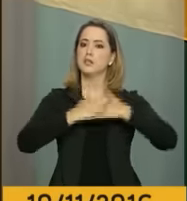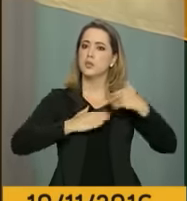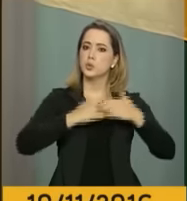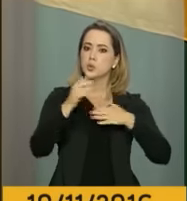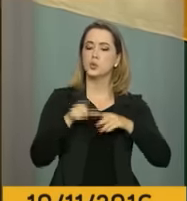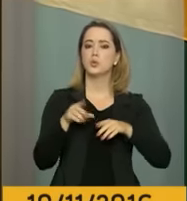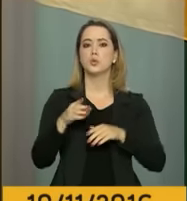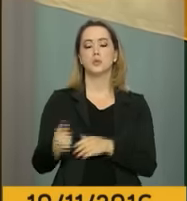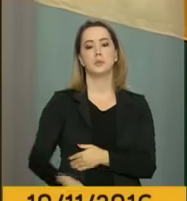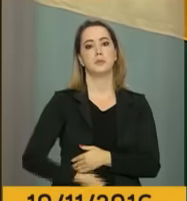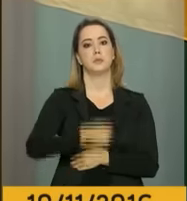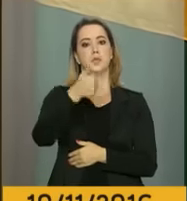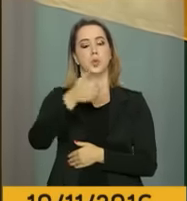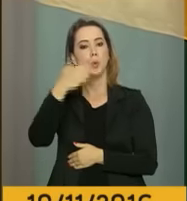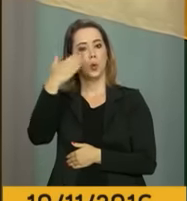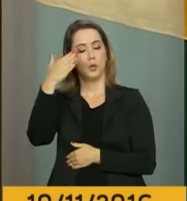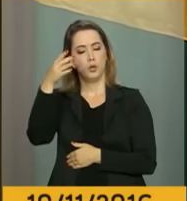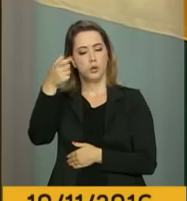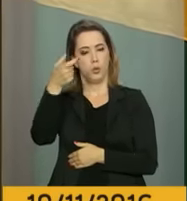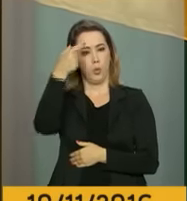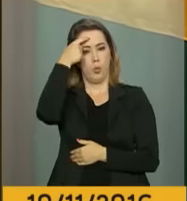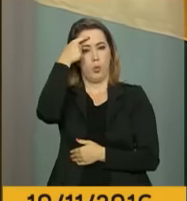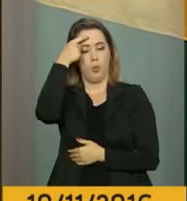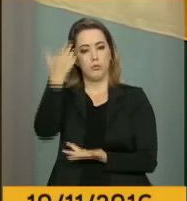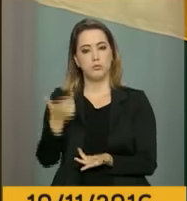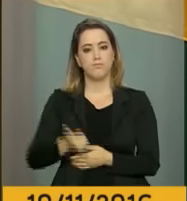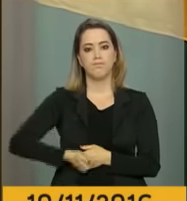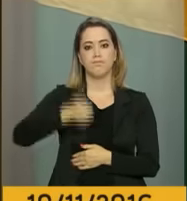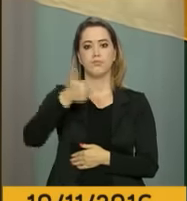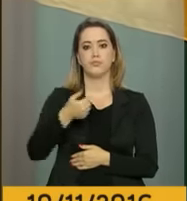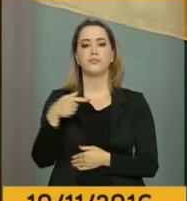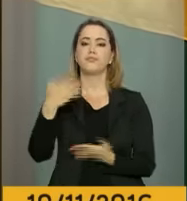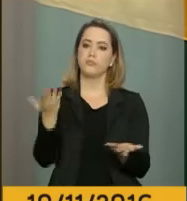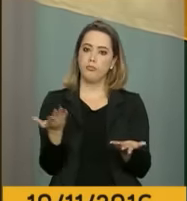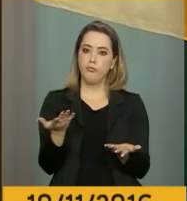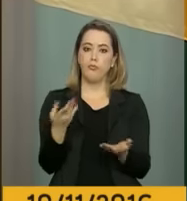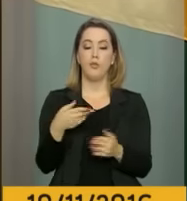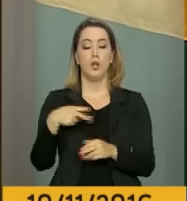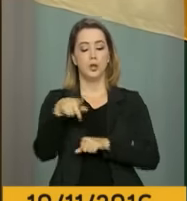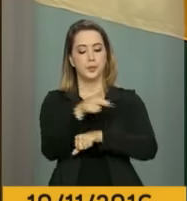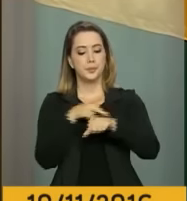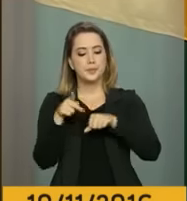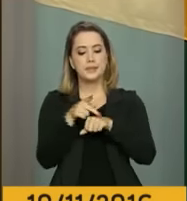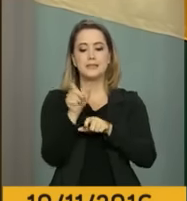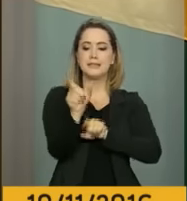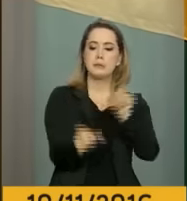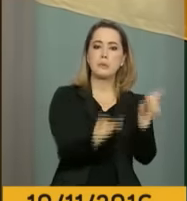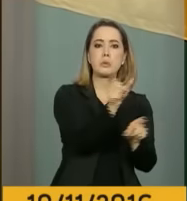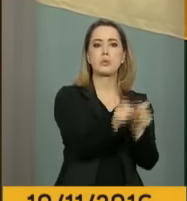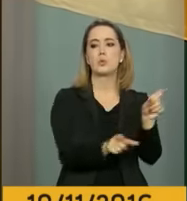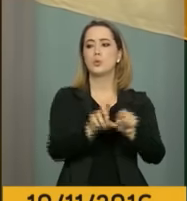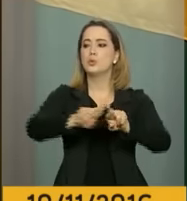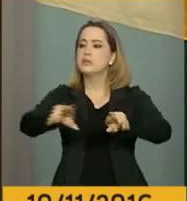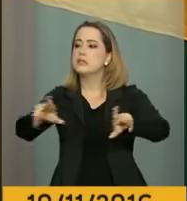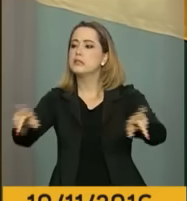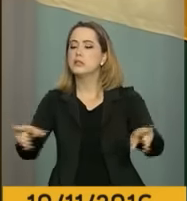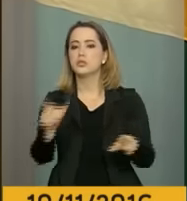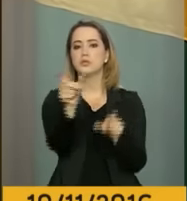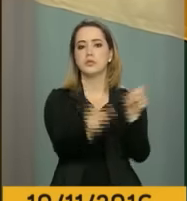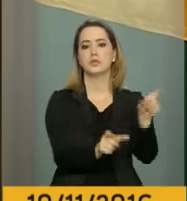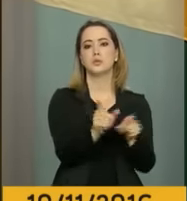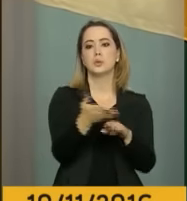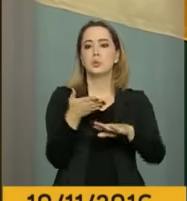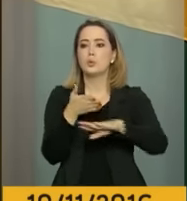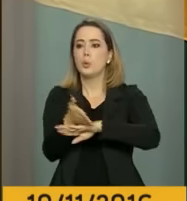verdadeira cultura do conhecimento. Convenhamos, meus amigos, num país onde as pessoas ainda estando ingressando no